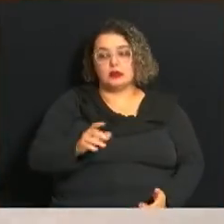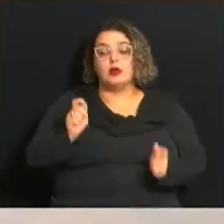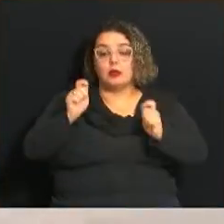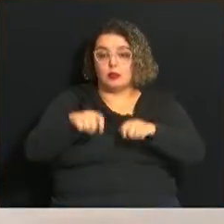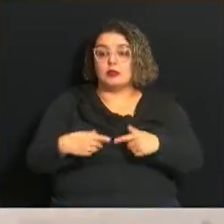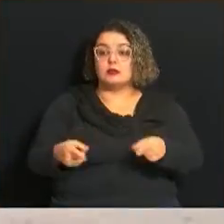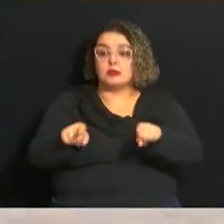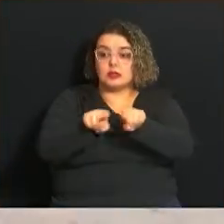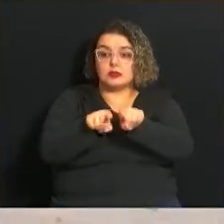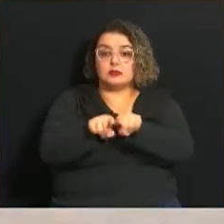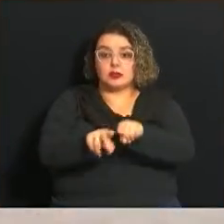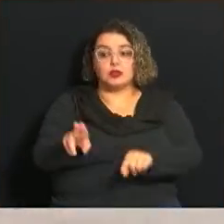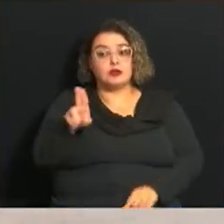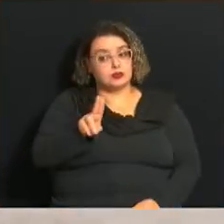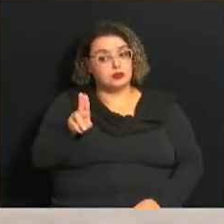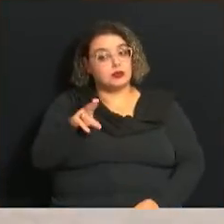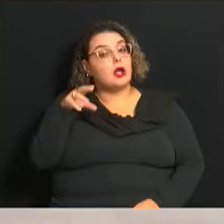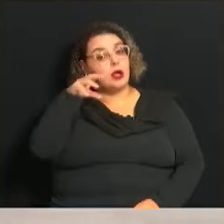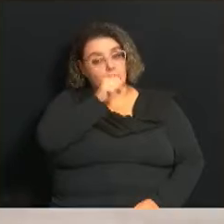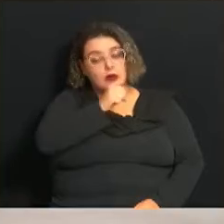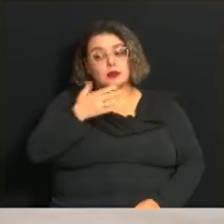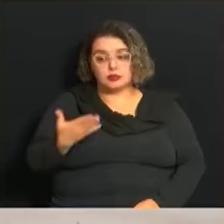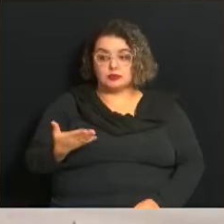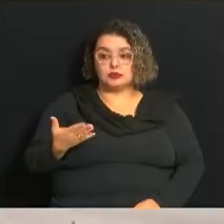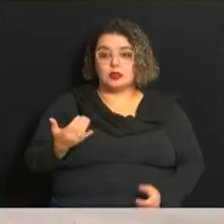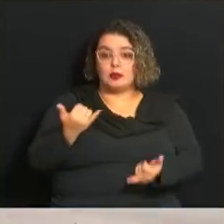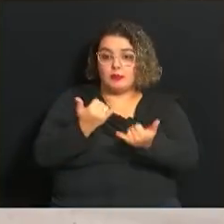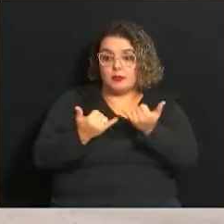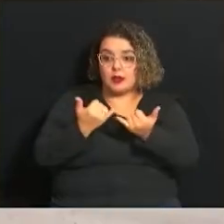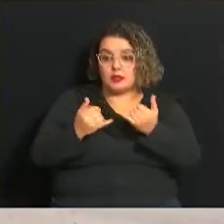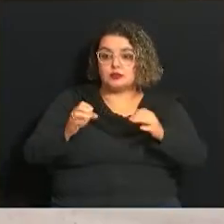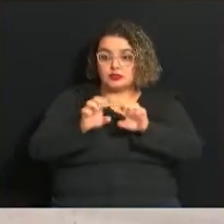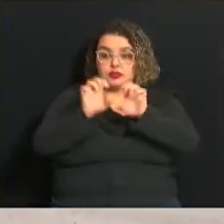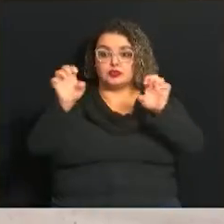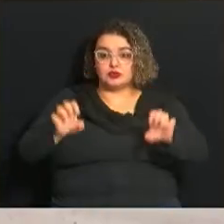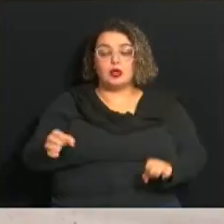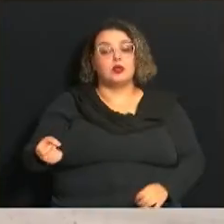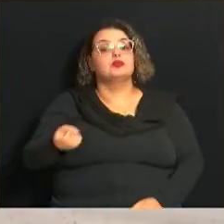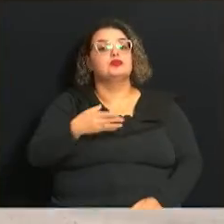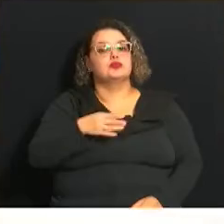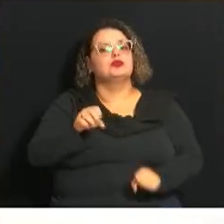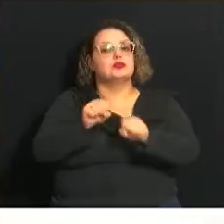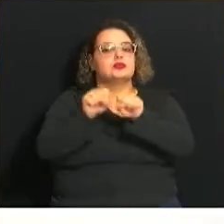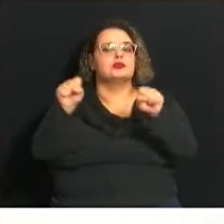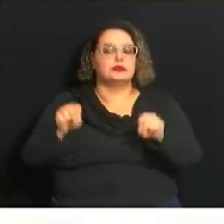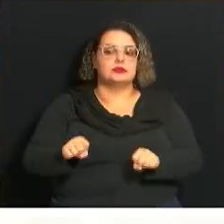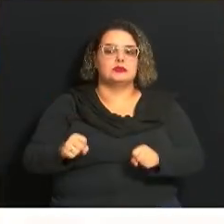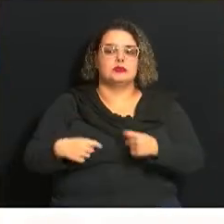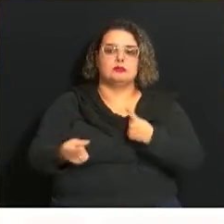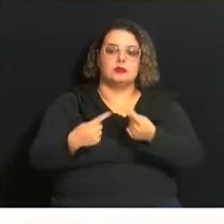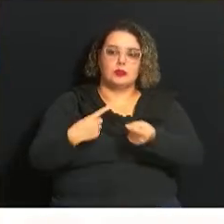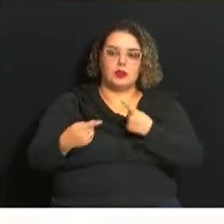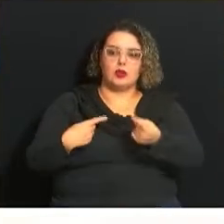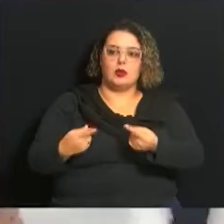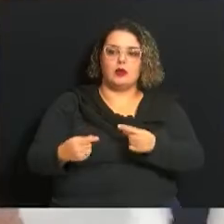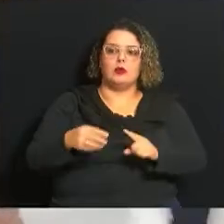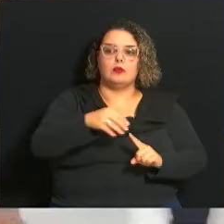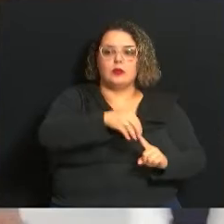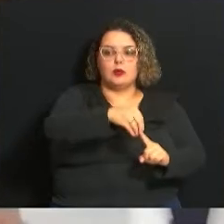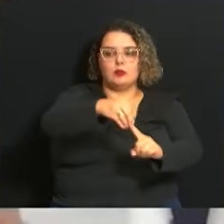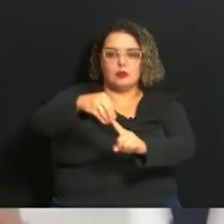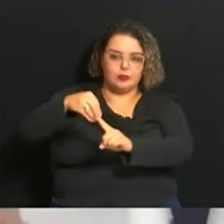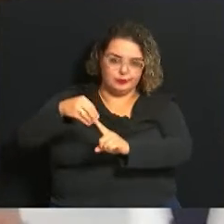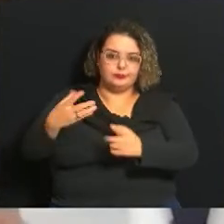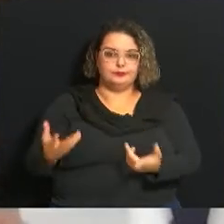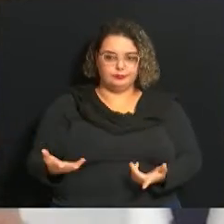de utilização imediata de parte da estrutura do novo sistema, como corredores e pontos de ônibus. Queremos